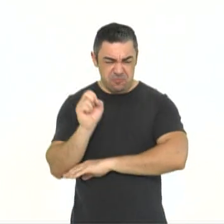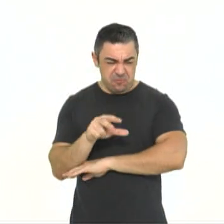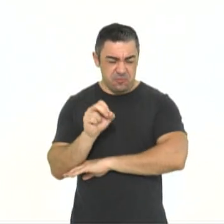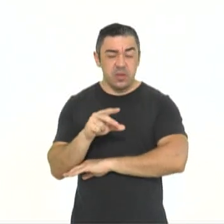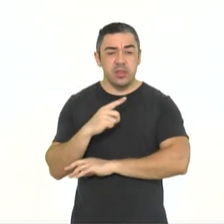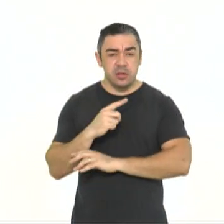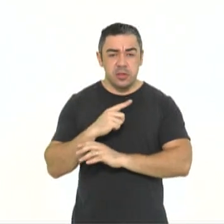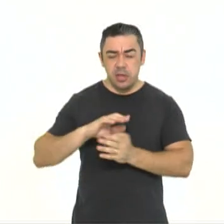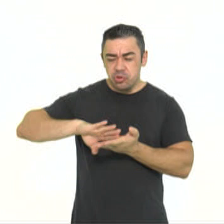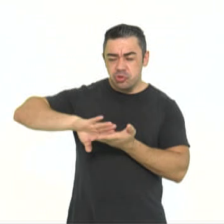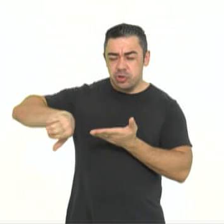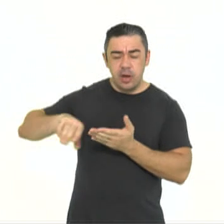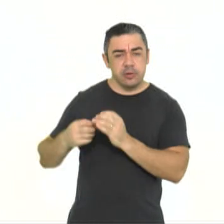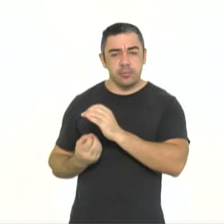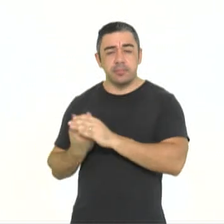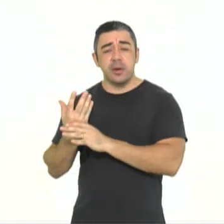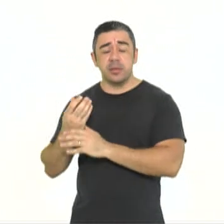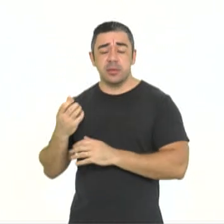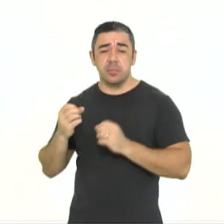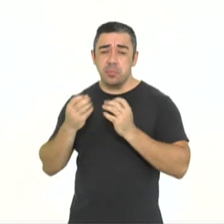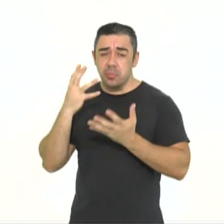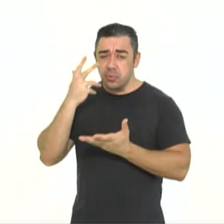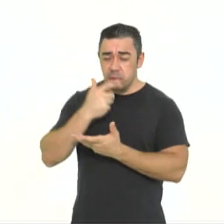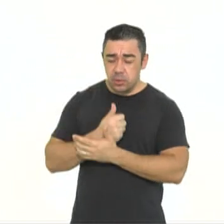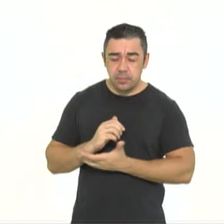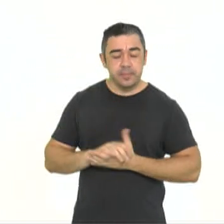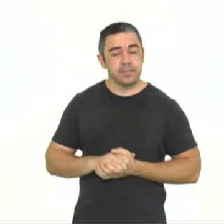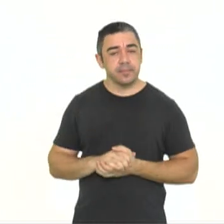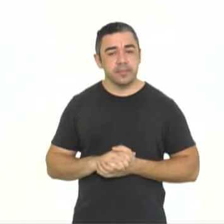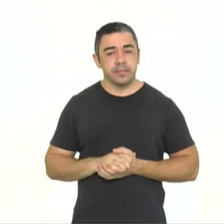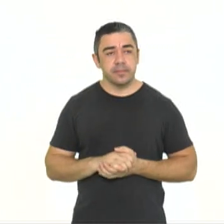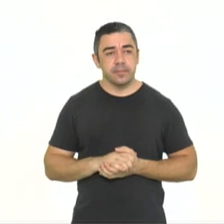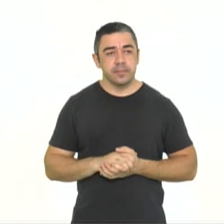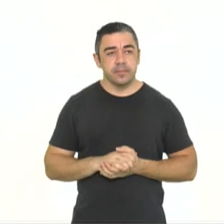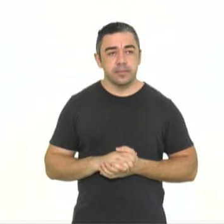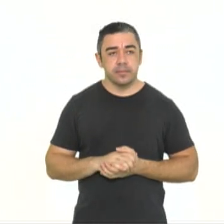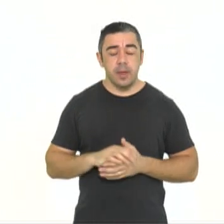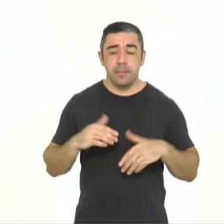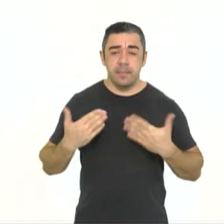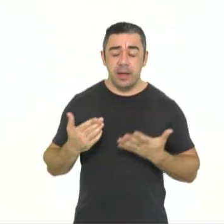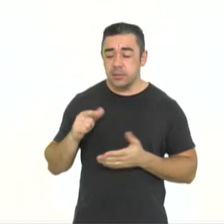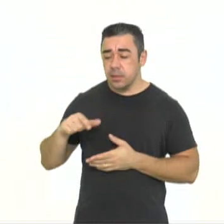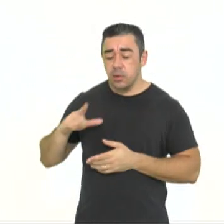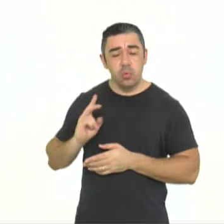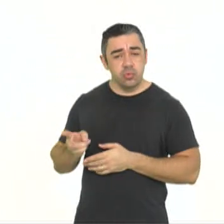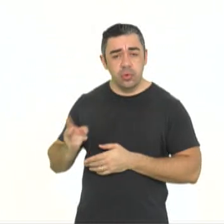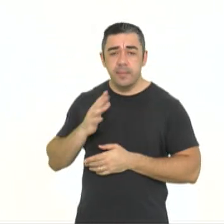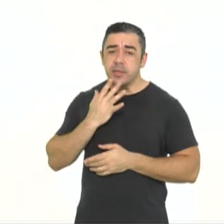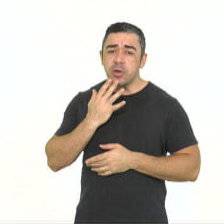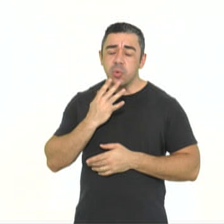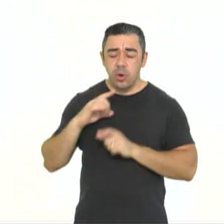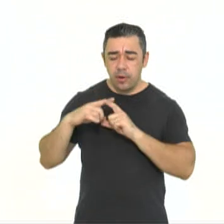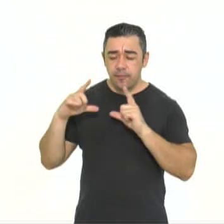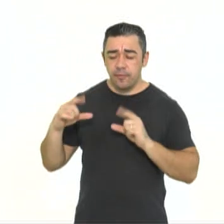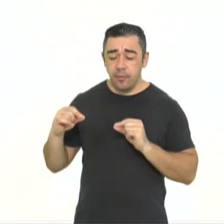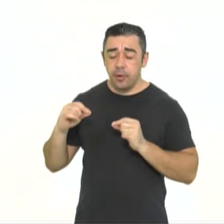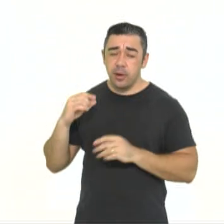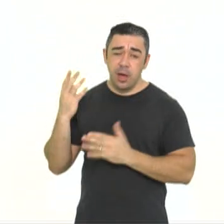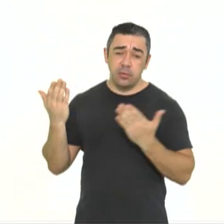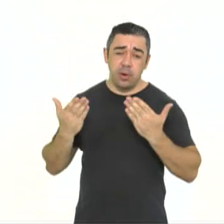tinham expulsado os tinhorões e as begônias. Os crótons continuavam, porém, a viver com a sua folhagem de